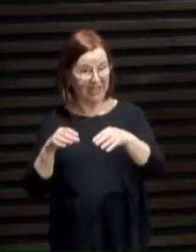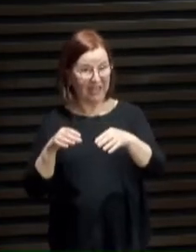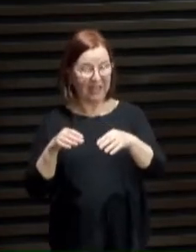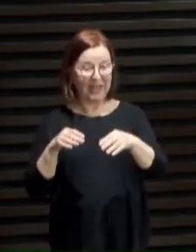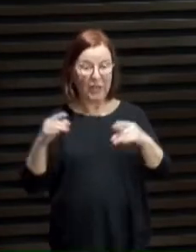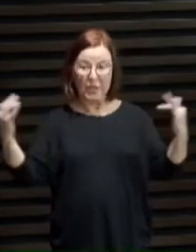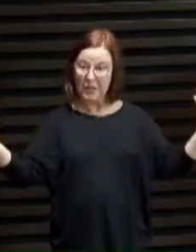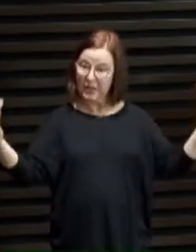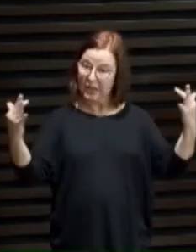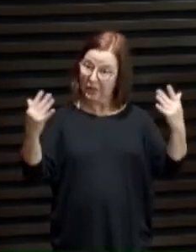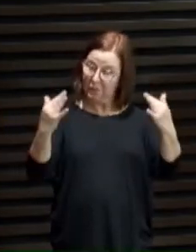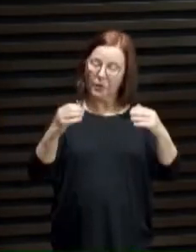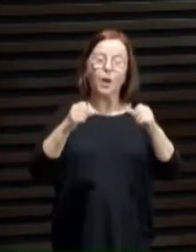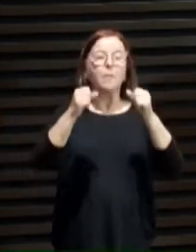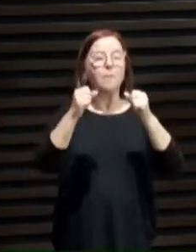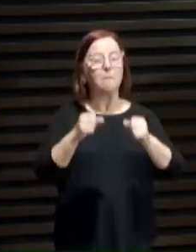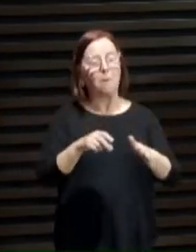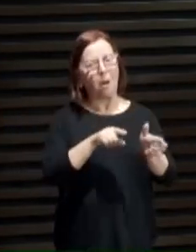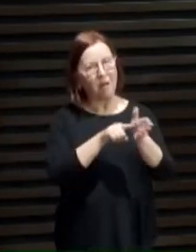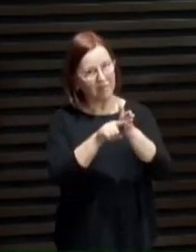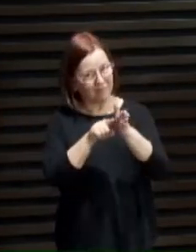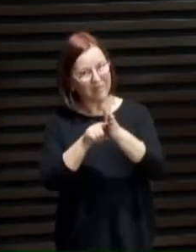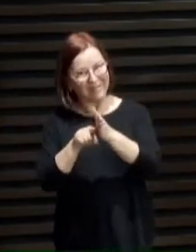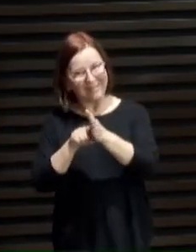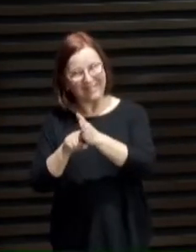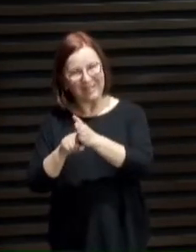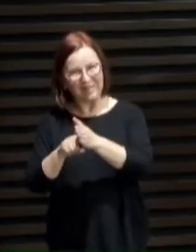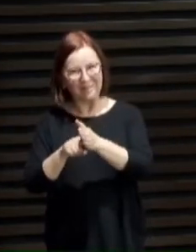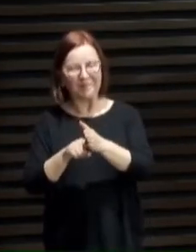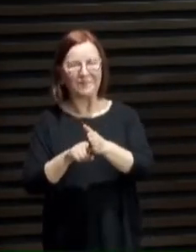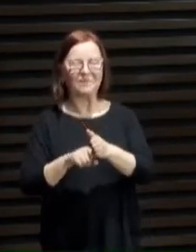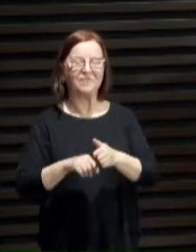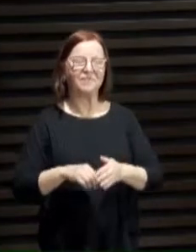da conferência, eles vão assistir àquela discussão.